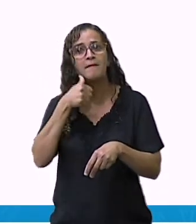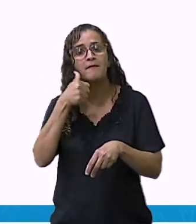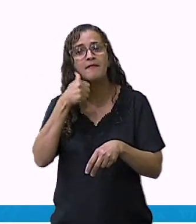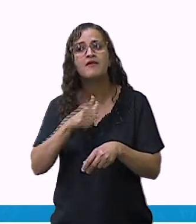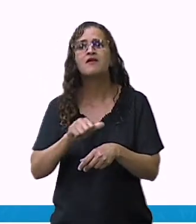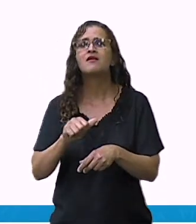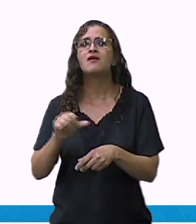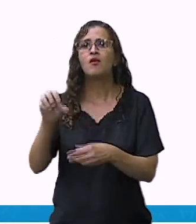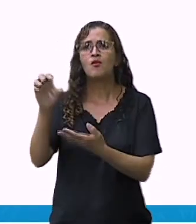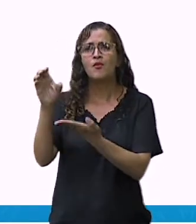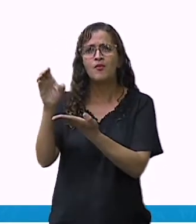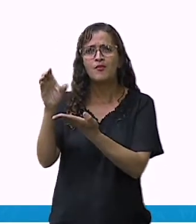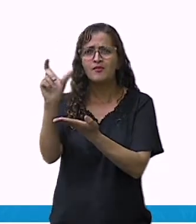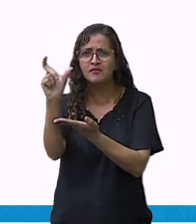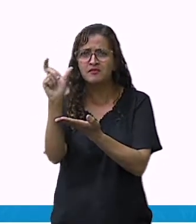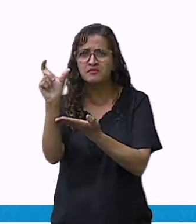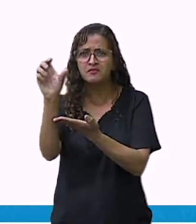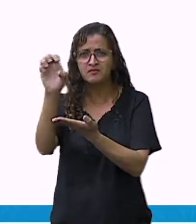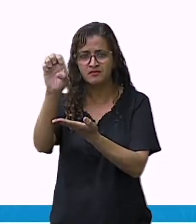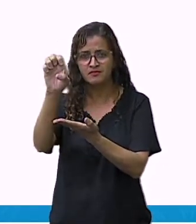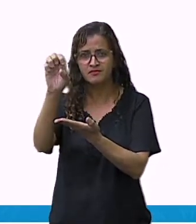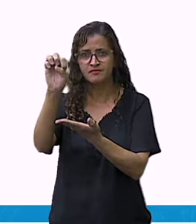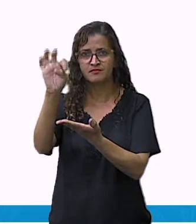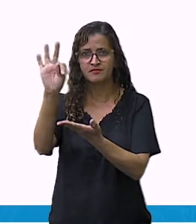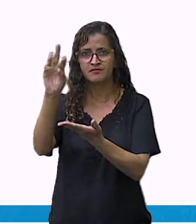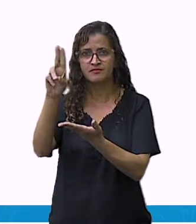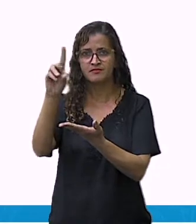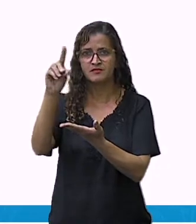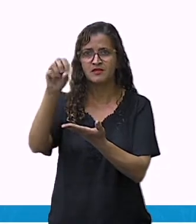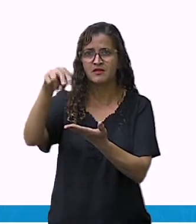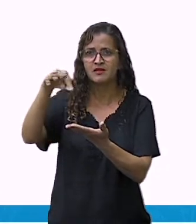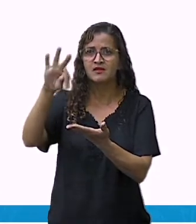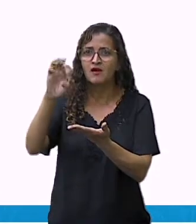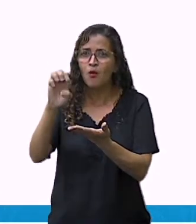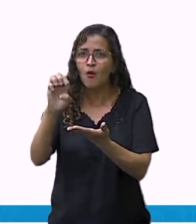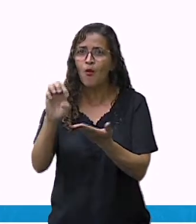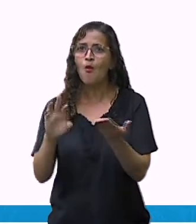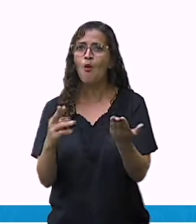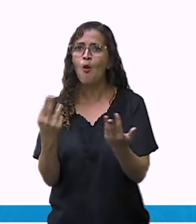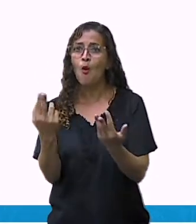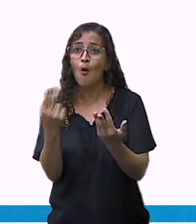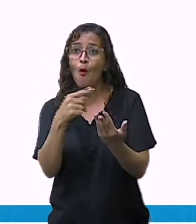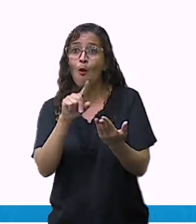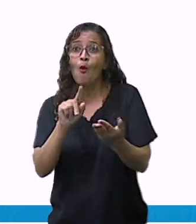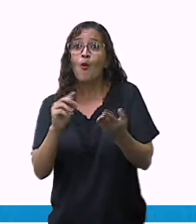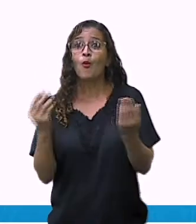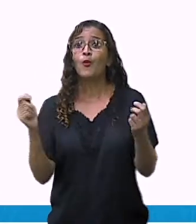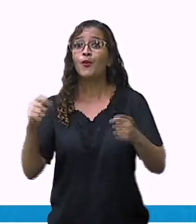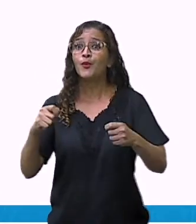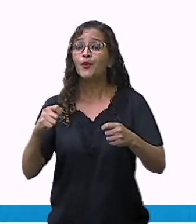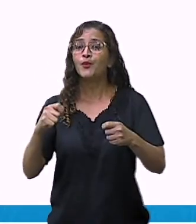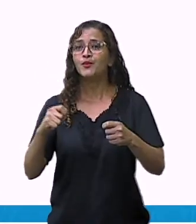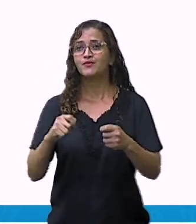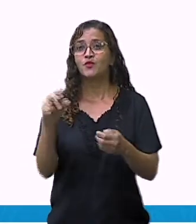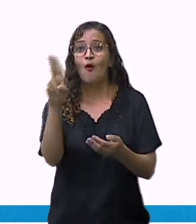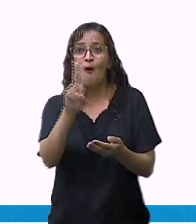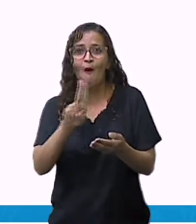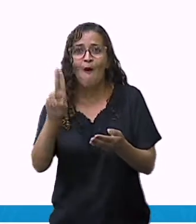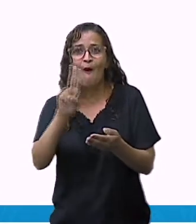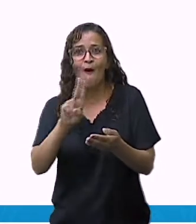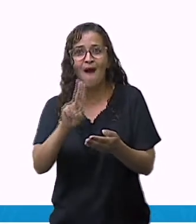é comum de dois. Ela pode ser usada tanto no masculino quanto